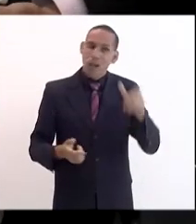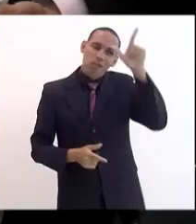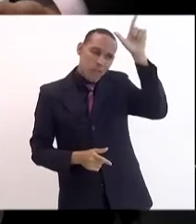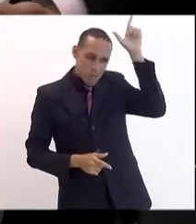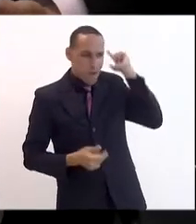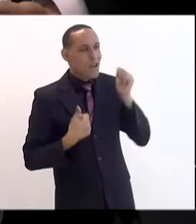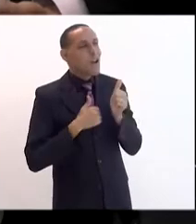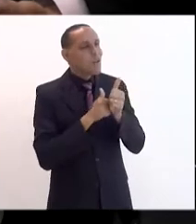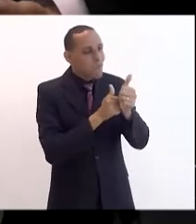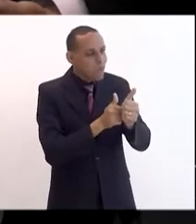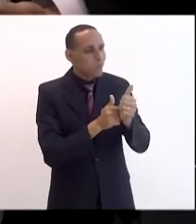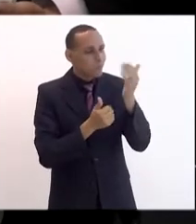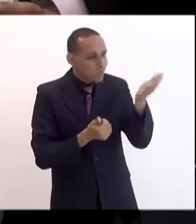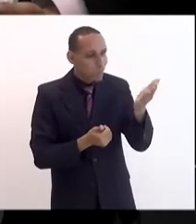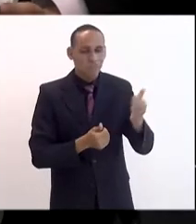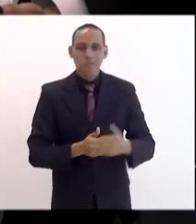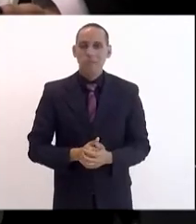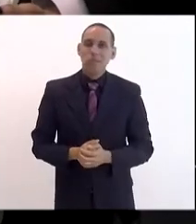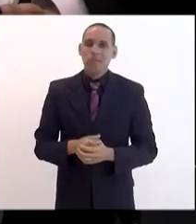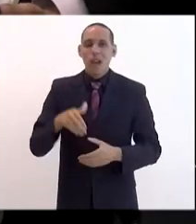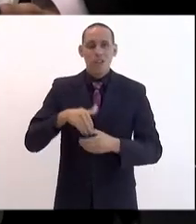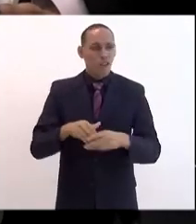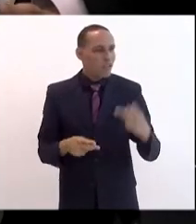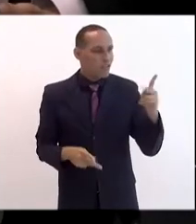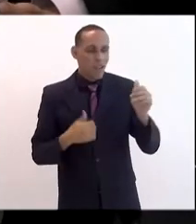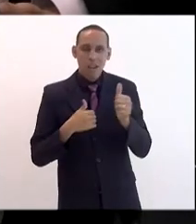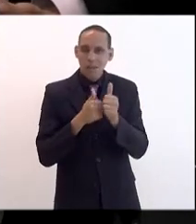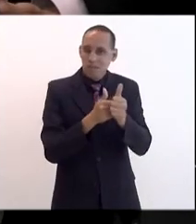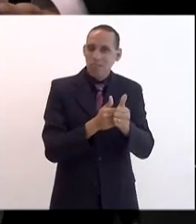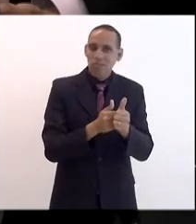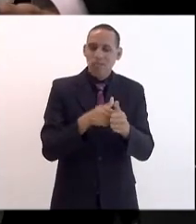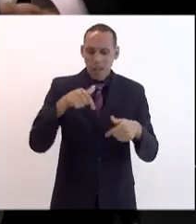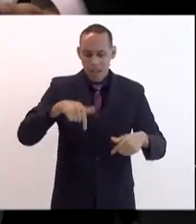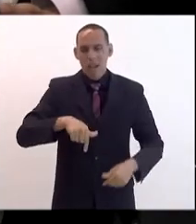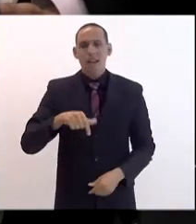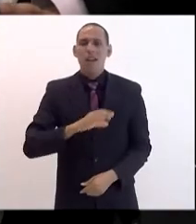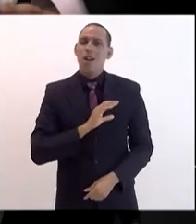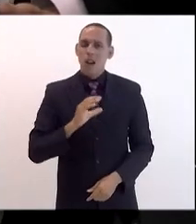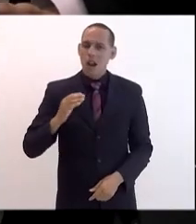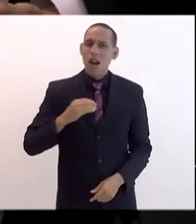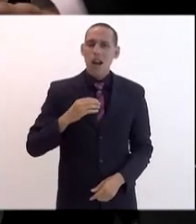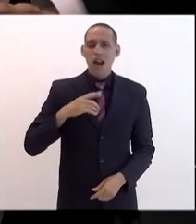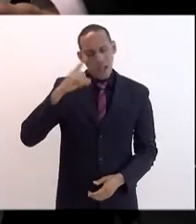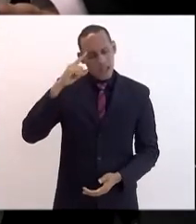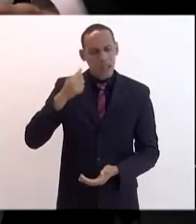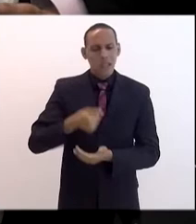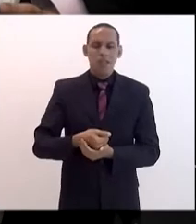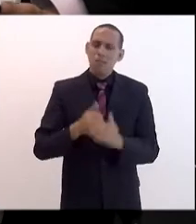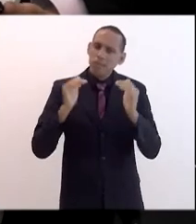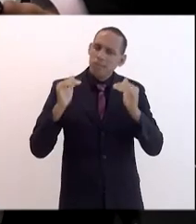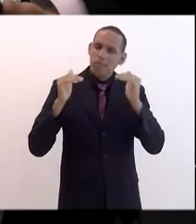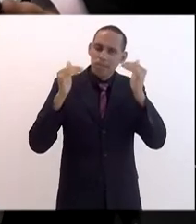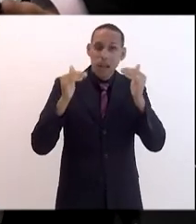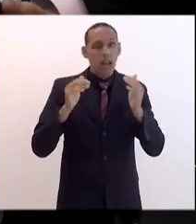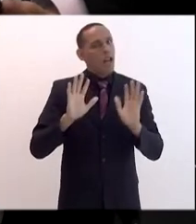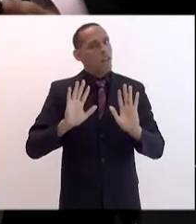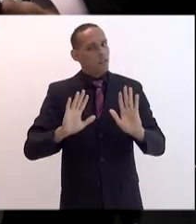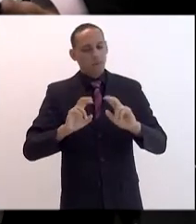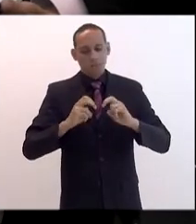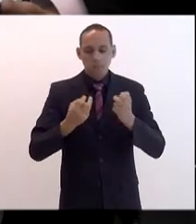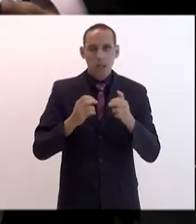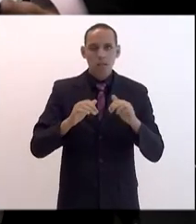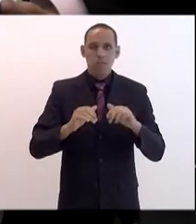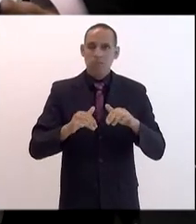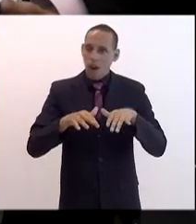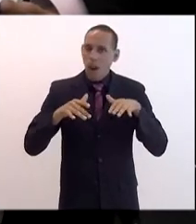vou acompanhar o voto do senhor. Essa comissão é soberana para decidir. Claro que não sobrepõe o plenário, que